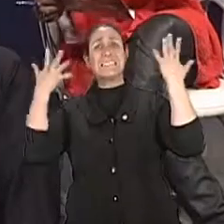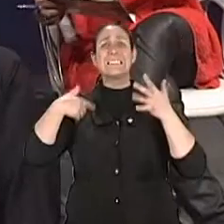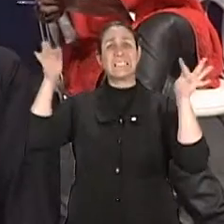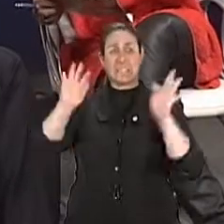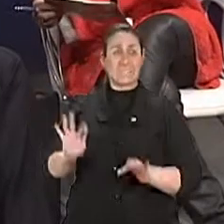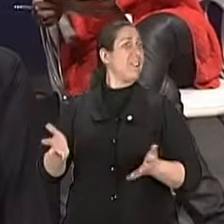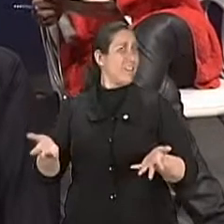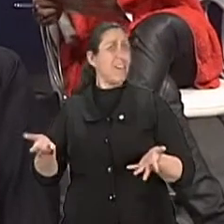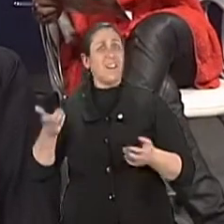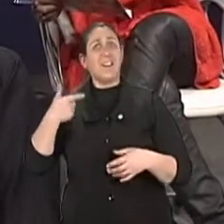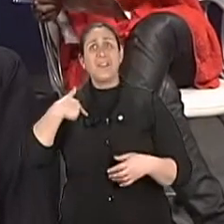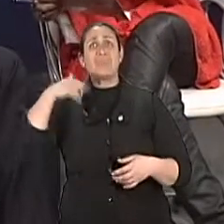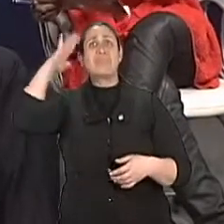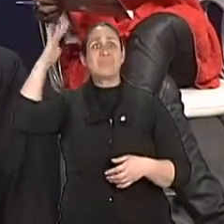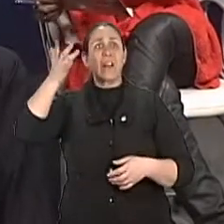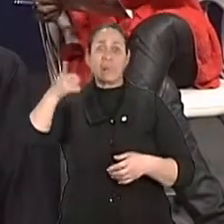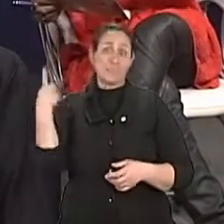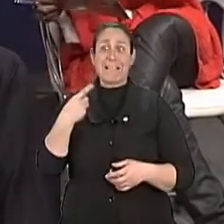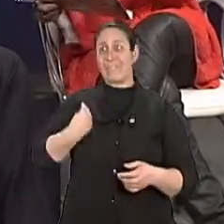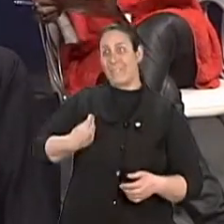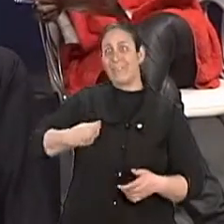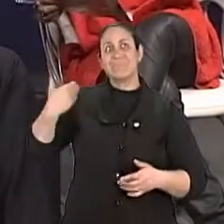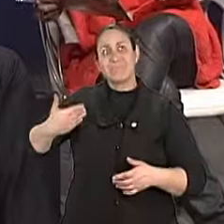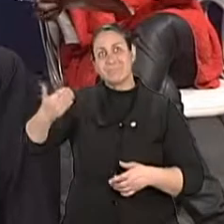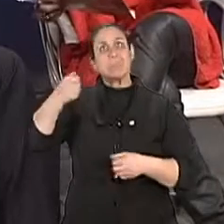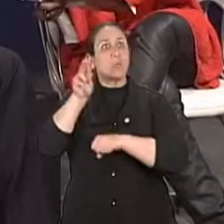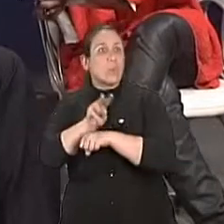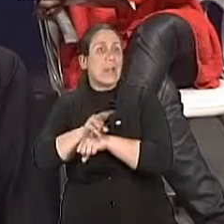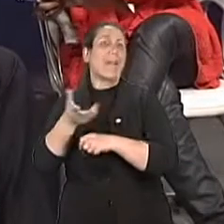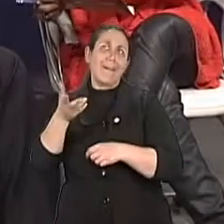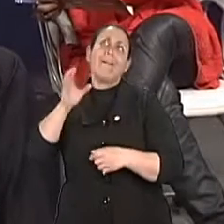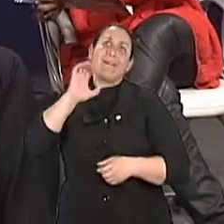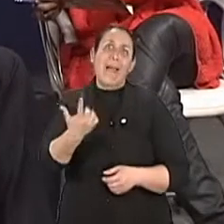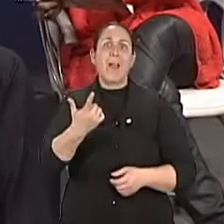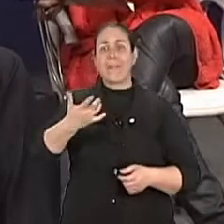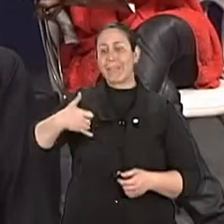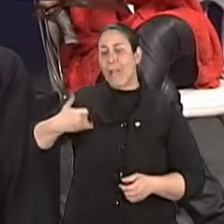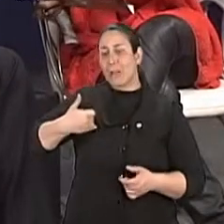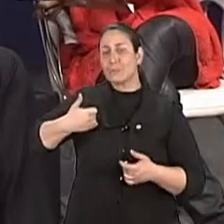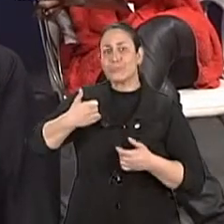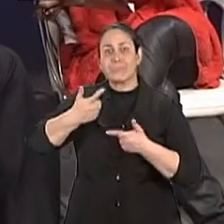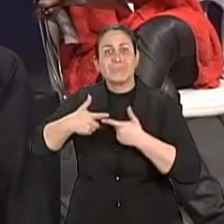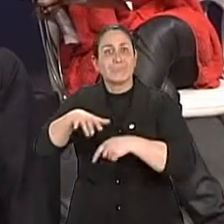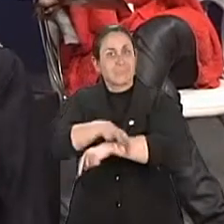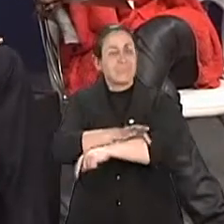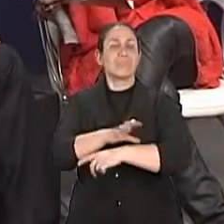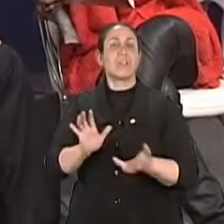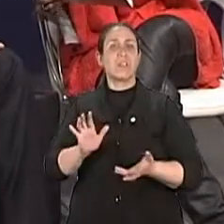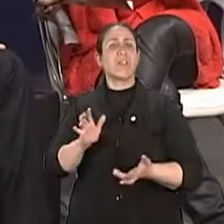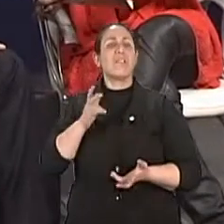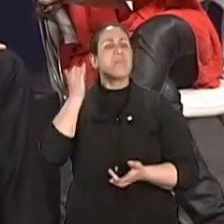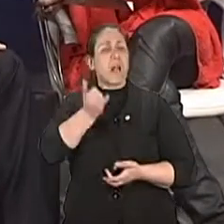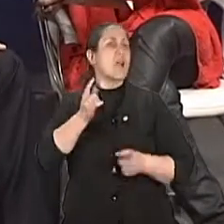uma grande vantagem ficar vivo, né? Porque tá vivendo e tem as consequências, claro, né? Tem que eu tenho que ajeitar. Mas o nível